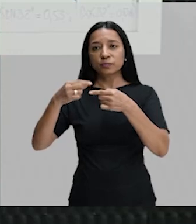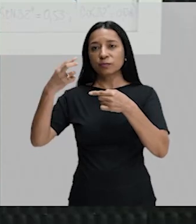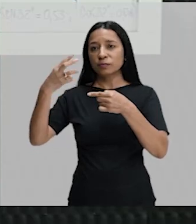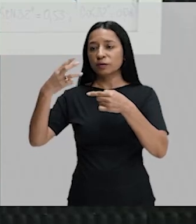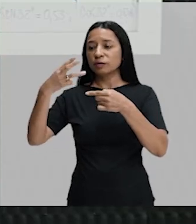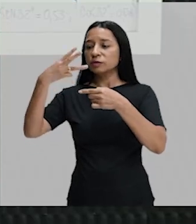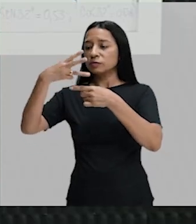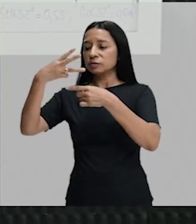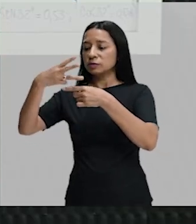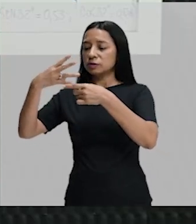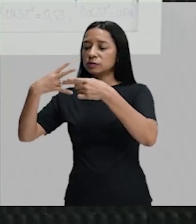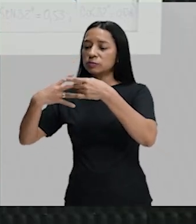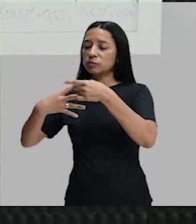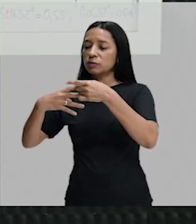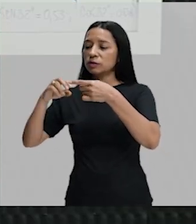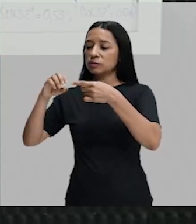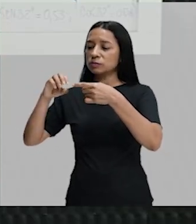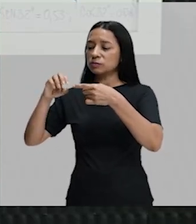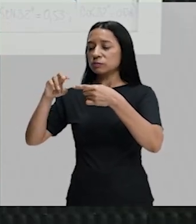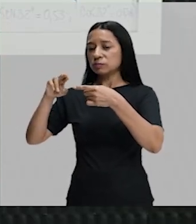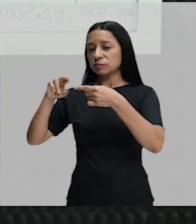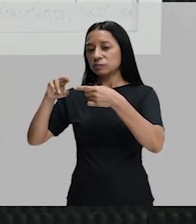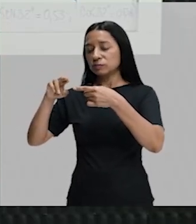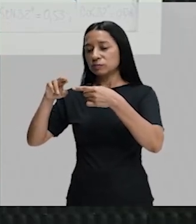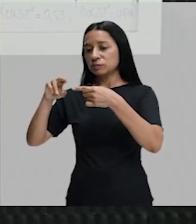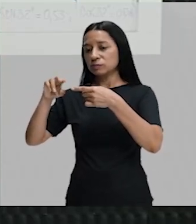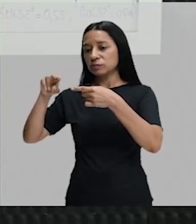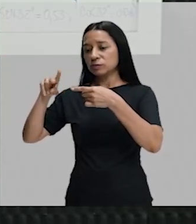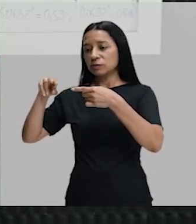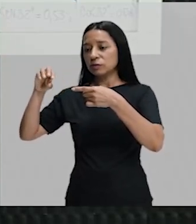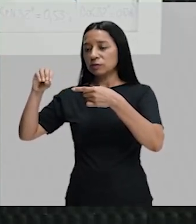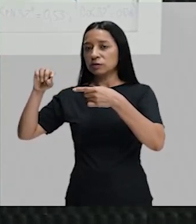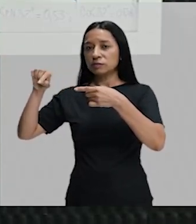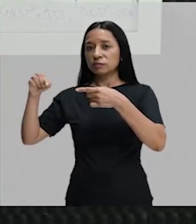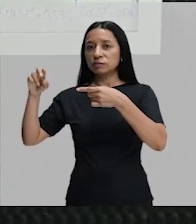eu vou encontrar 0,75.